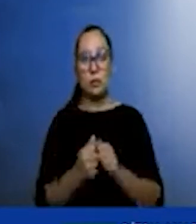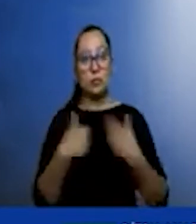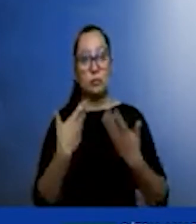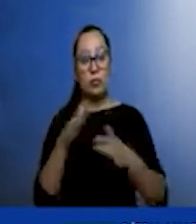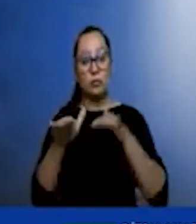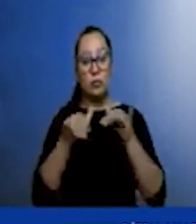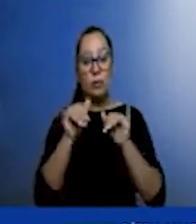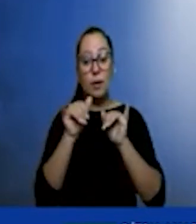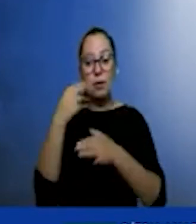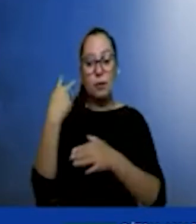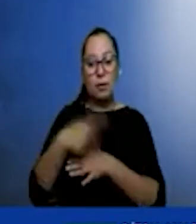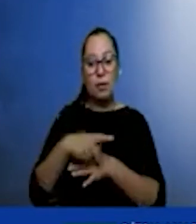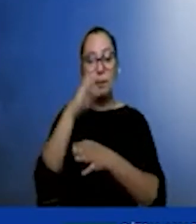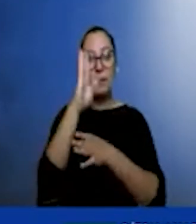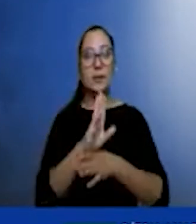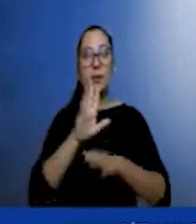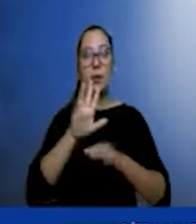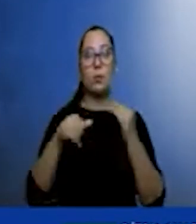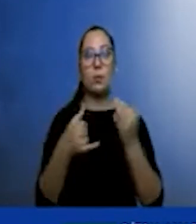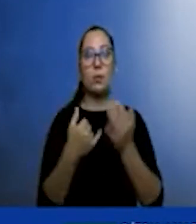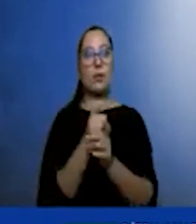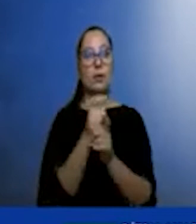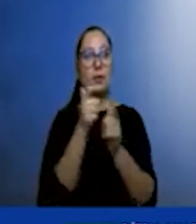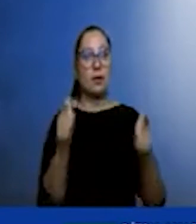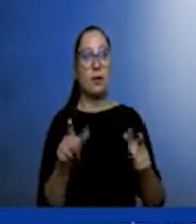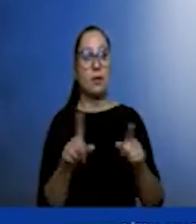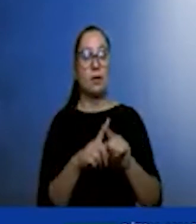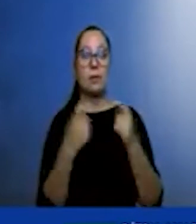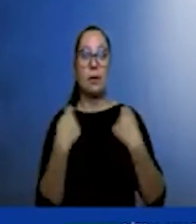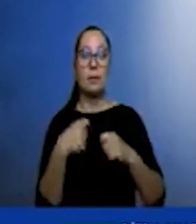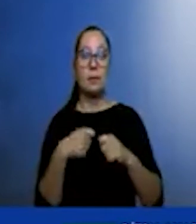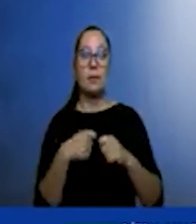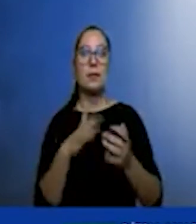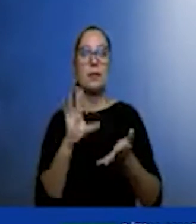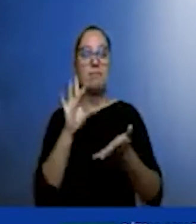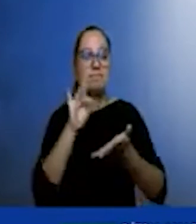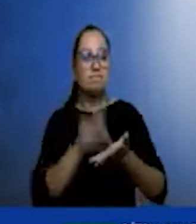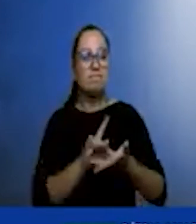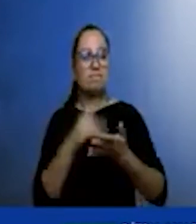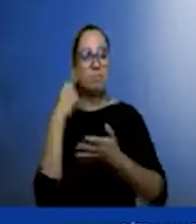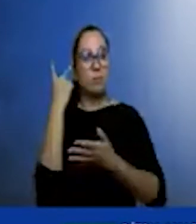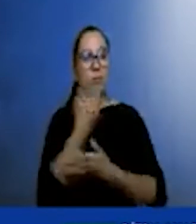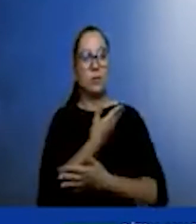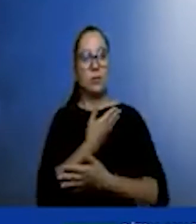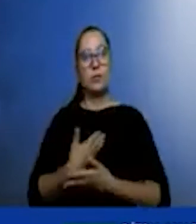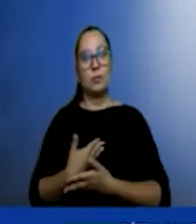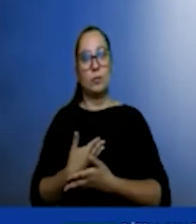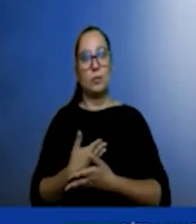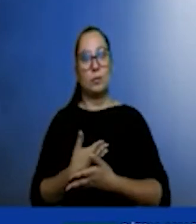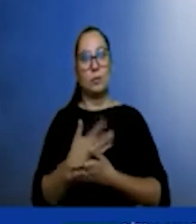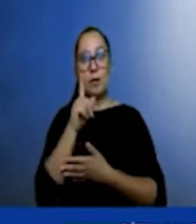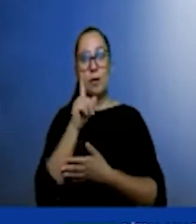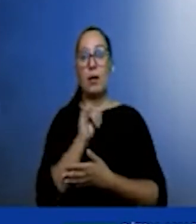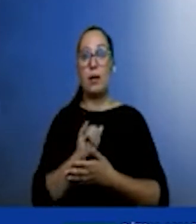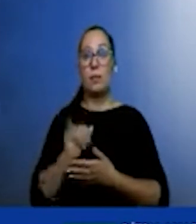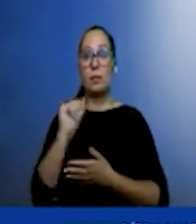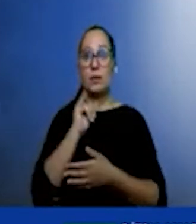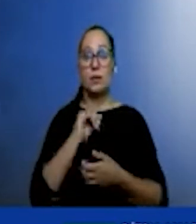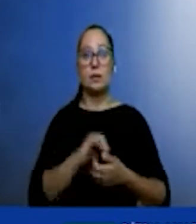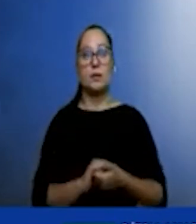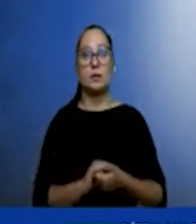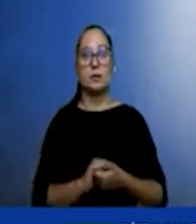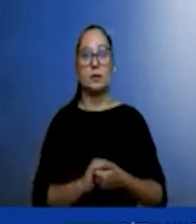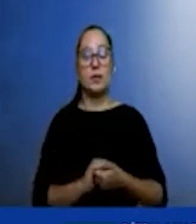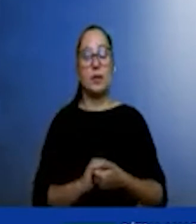uma oportunidade enorme, mas, para isso, a gente precisa de consistência de política pública. Então, acho que esse é um ponto muito importante. E, para a gente ter